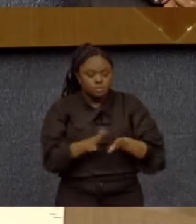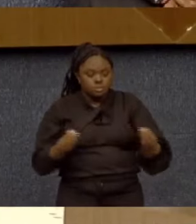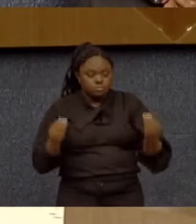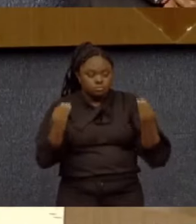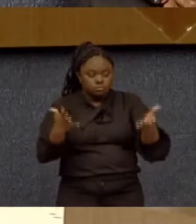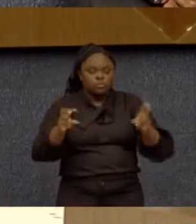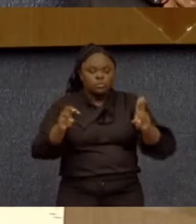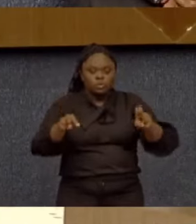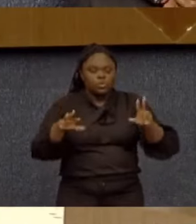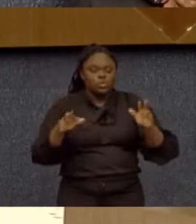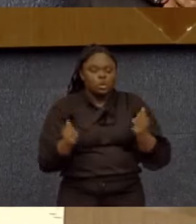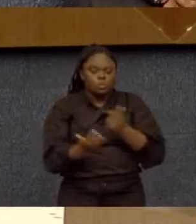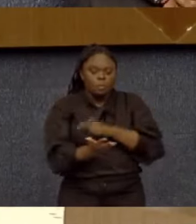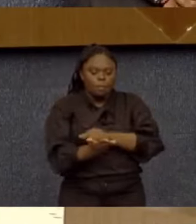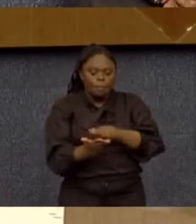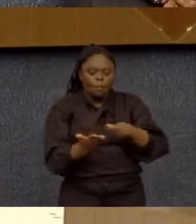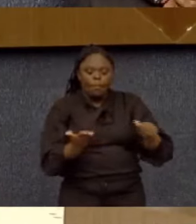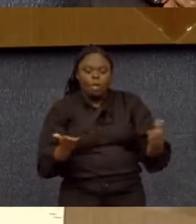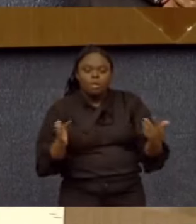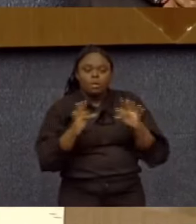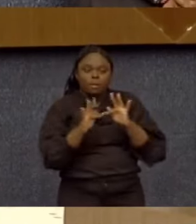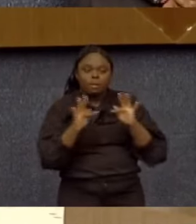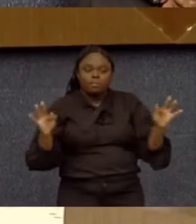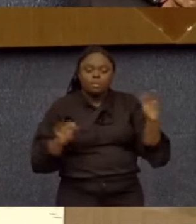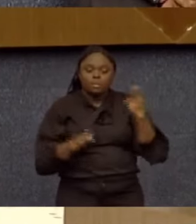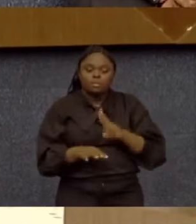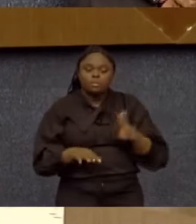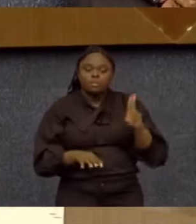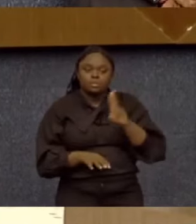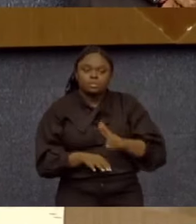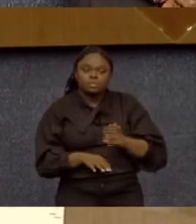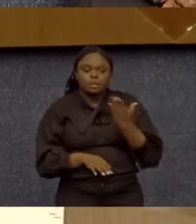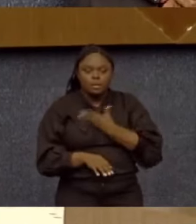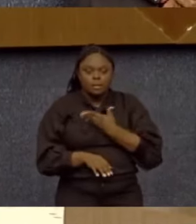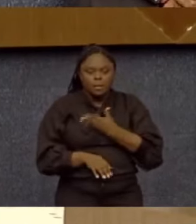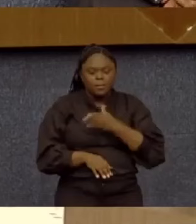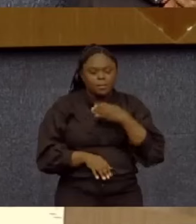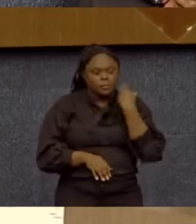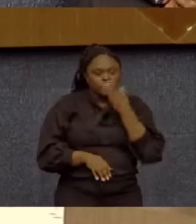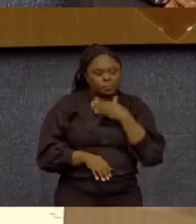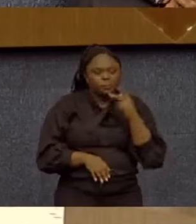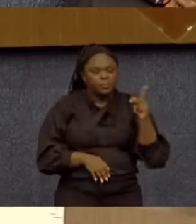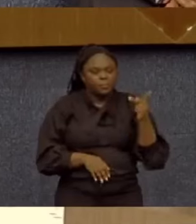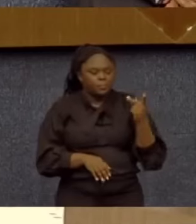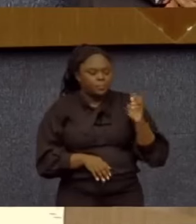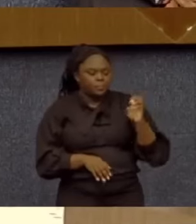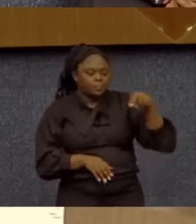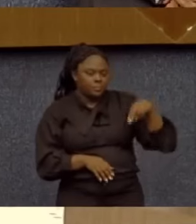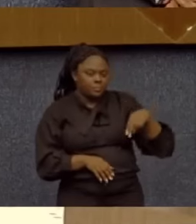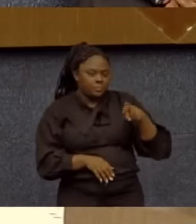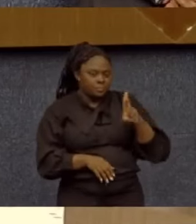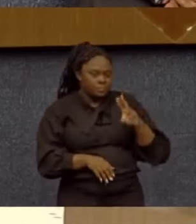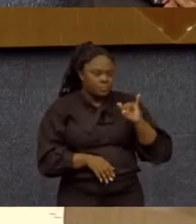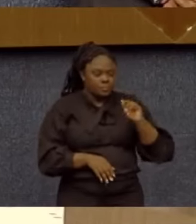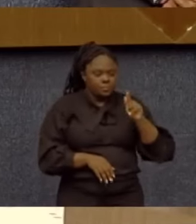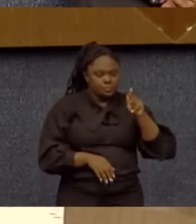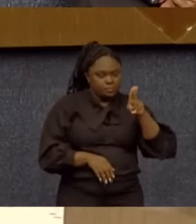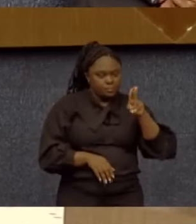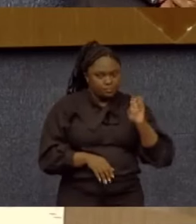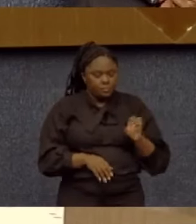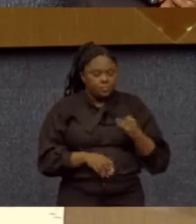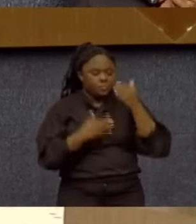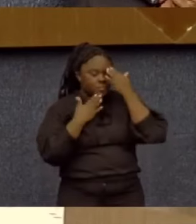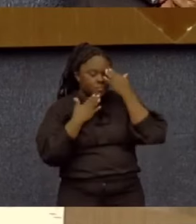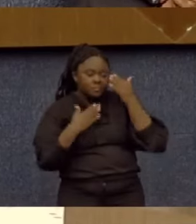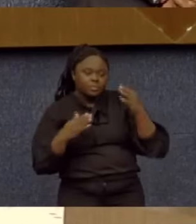vazias. Frase usada por nosso amigo músico Henrique Jota, a qual copiei e acredito. Obrigada a todos